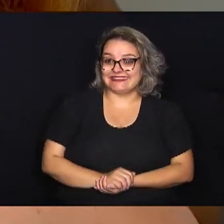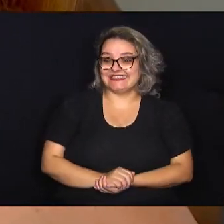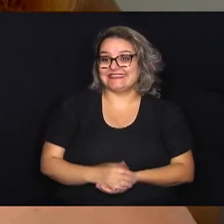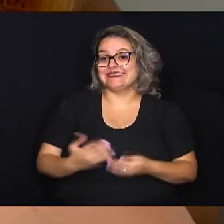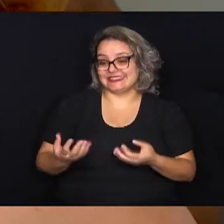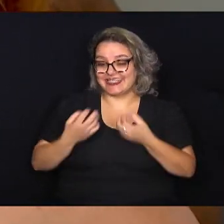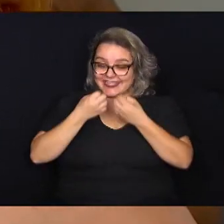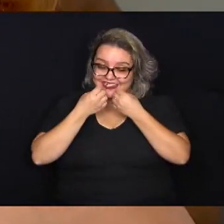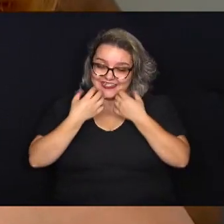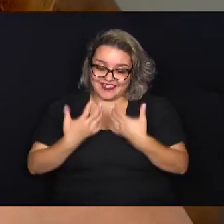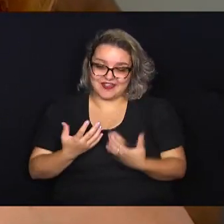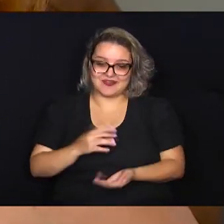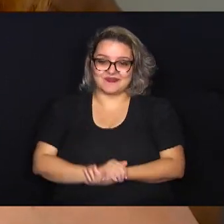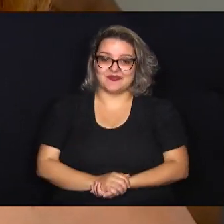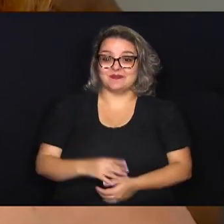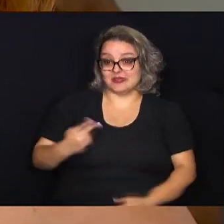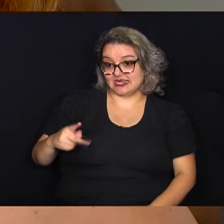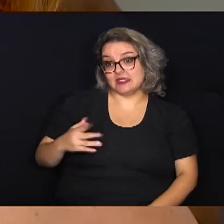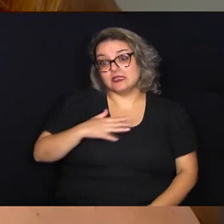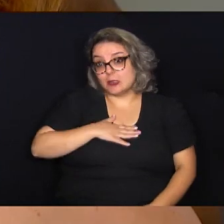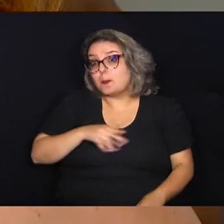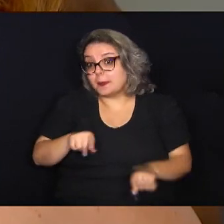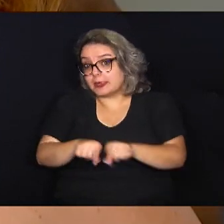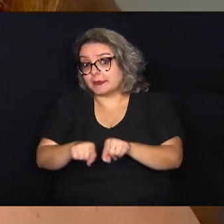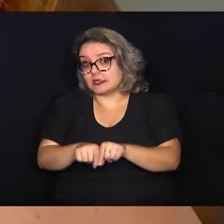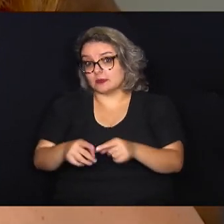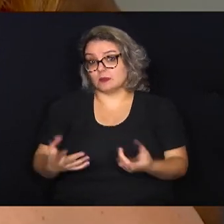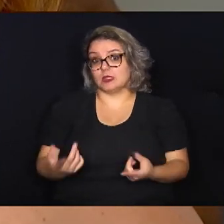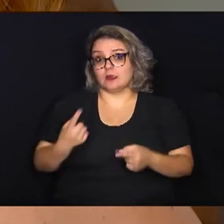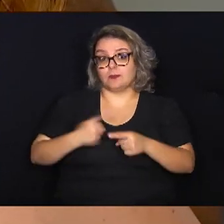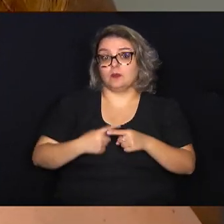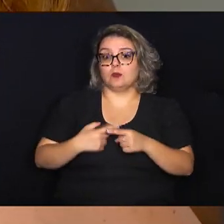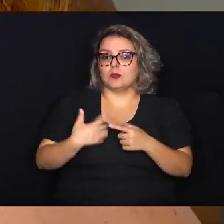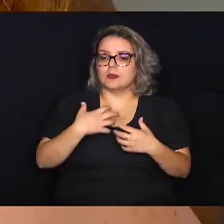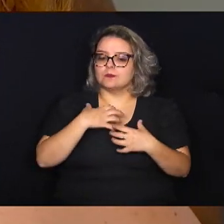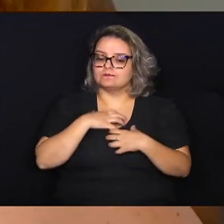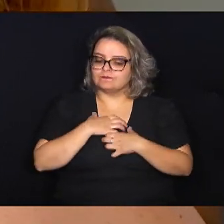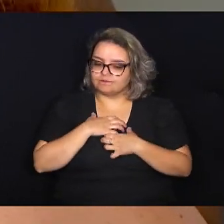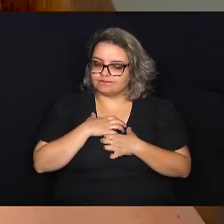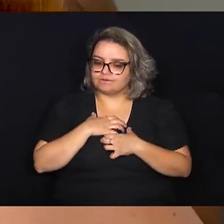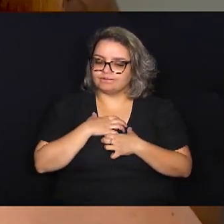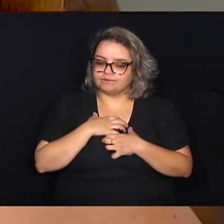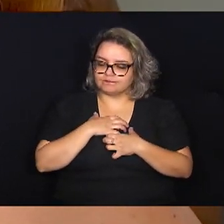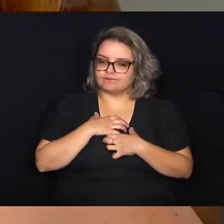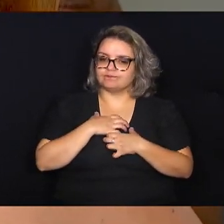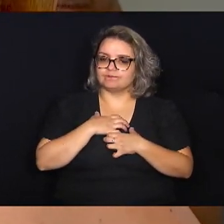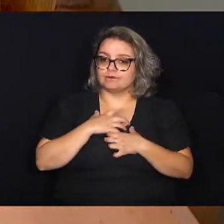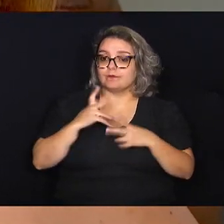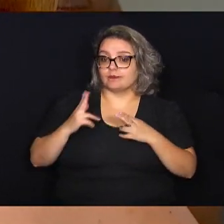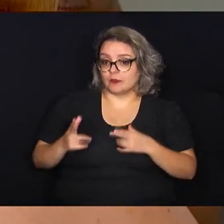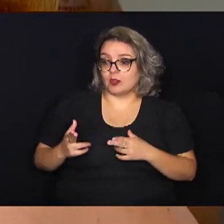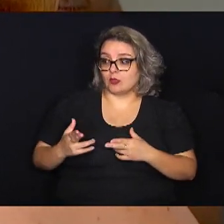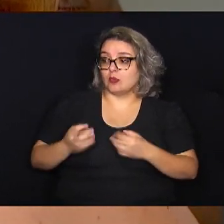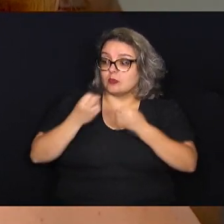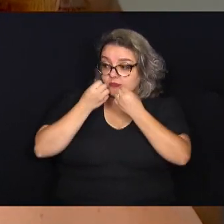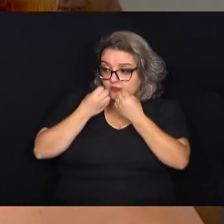bom para ele e para mim também, porque eu sinto que como ele foi bem recebido,